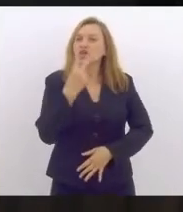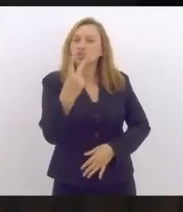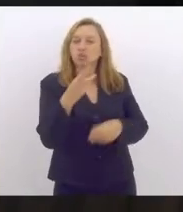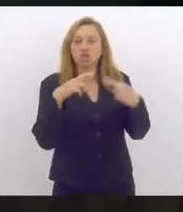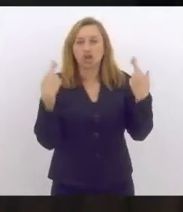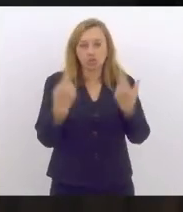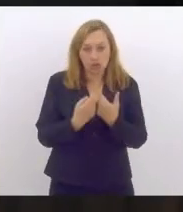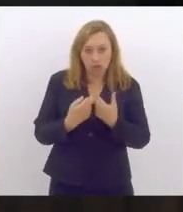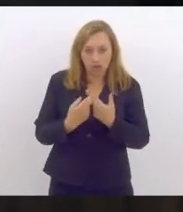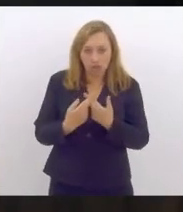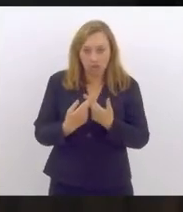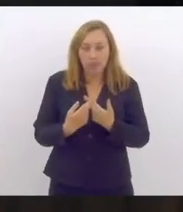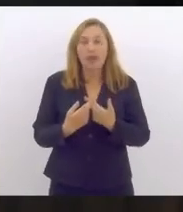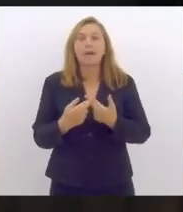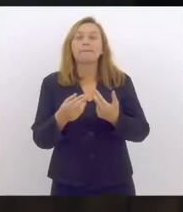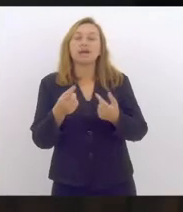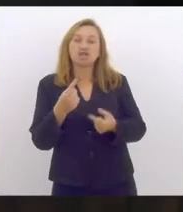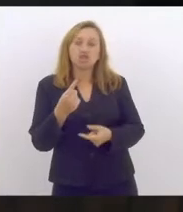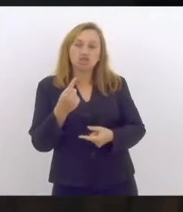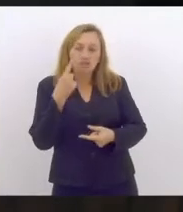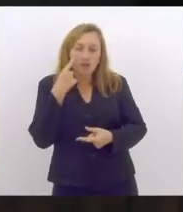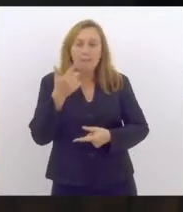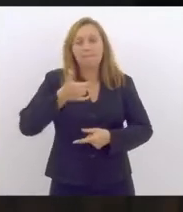2 reuniões para a gente tratar